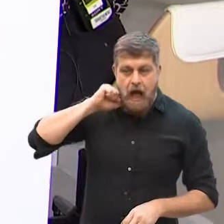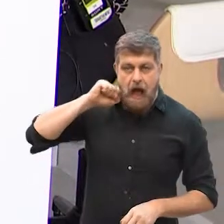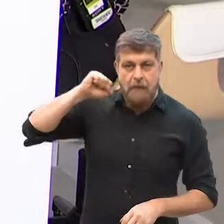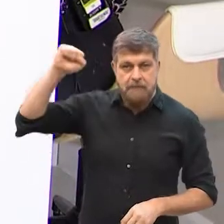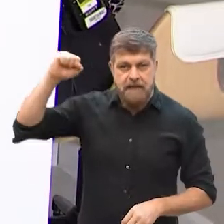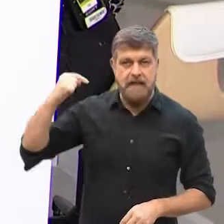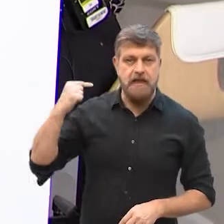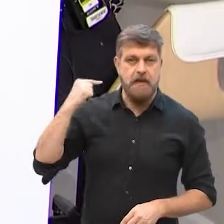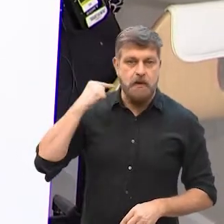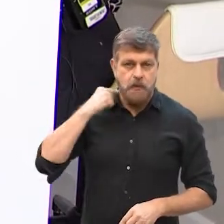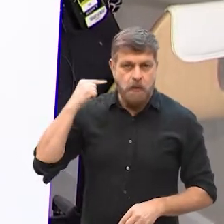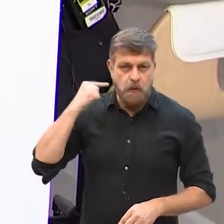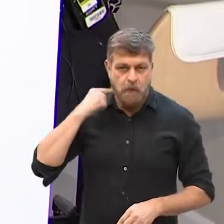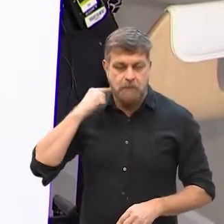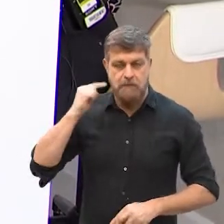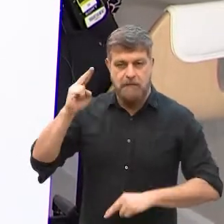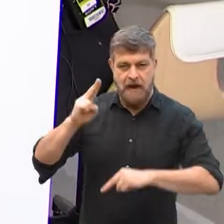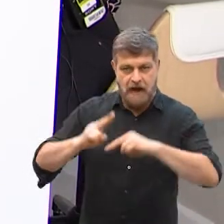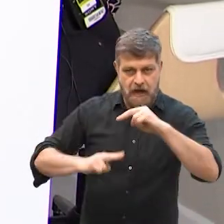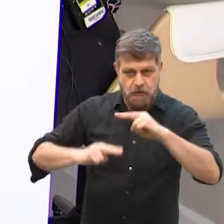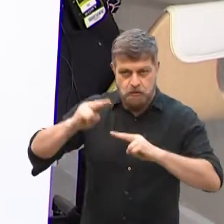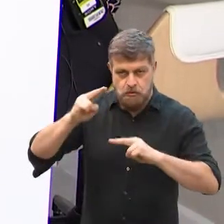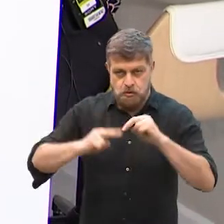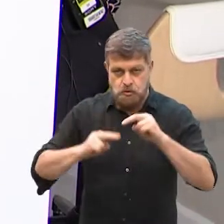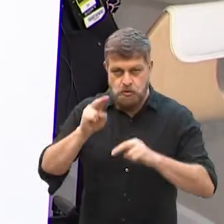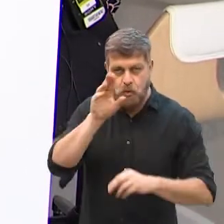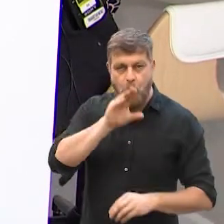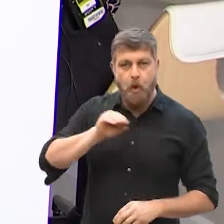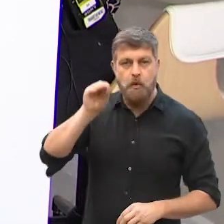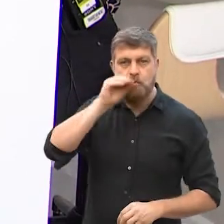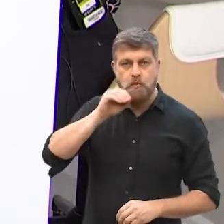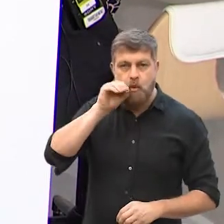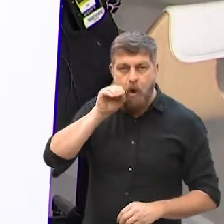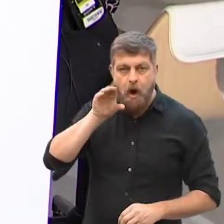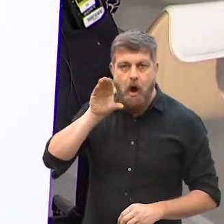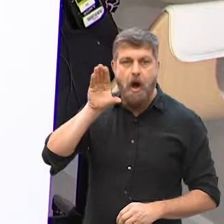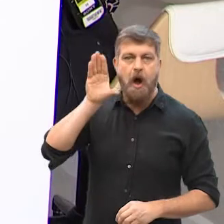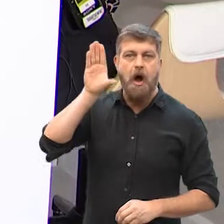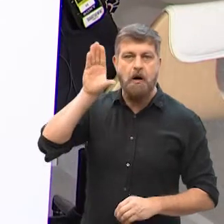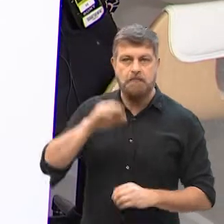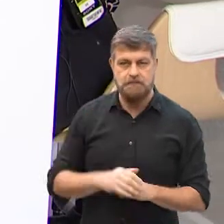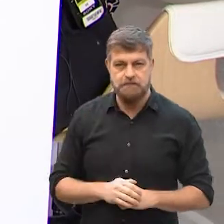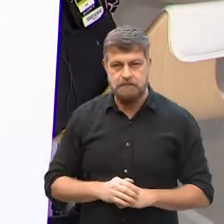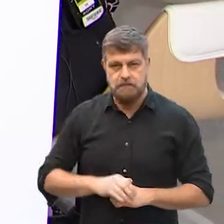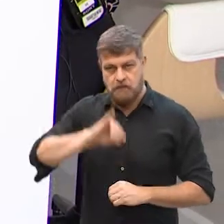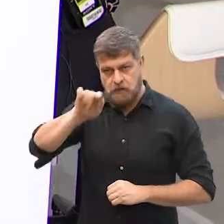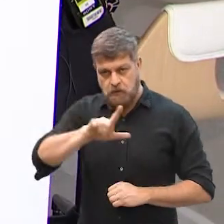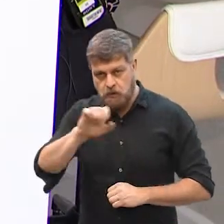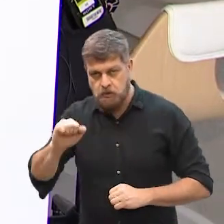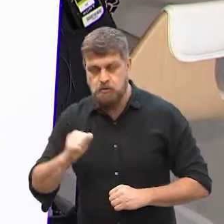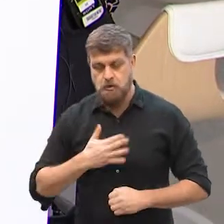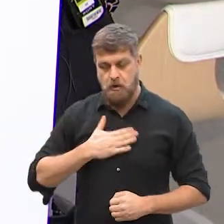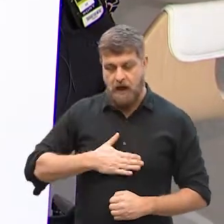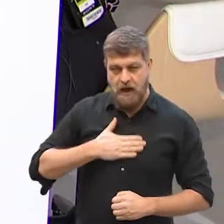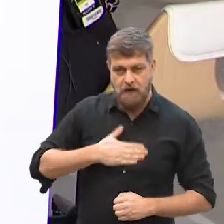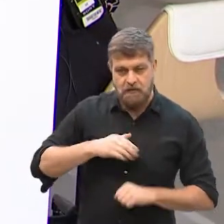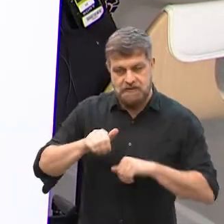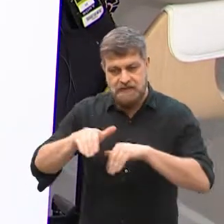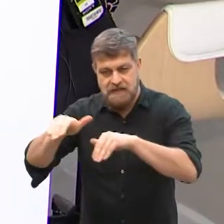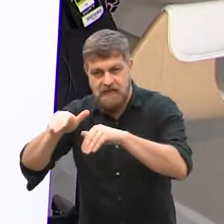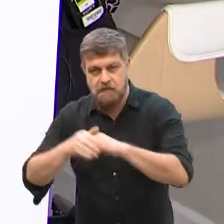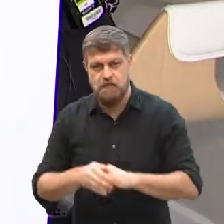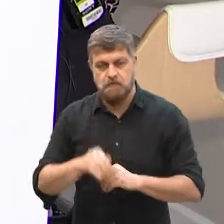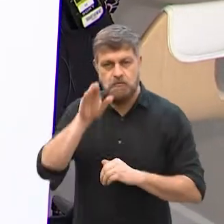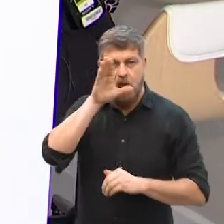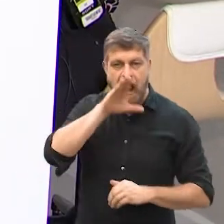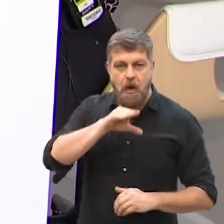junho. Abril, maio, junho. Julho, agosto,